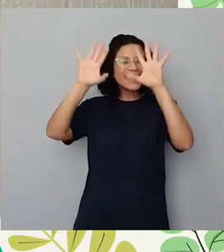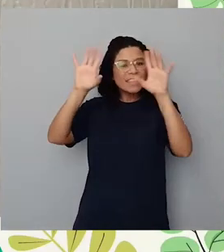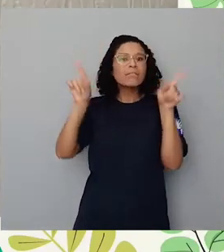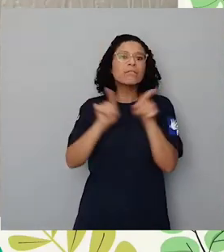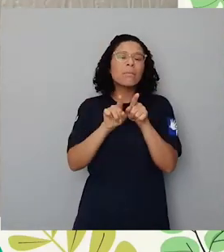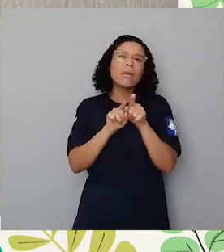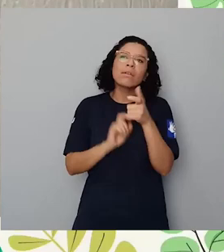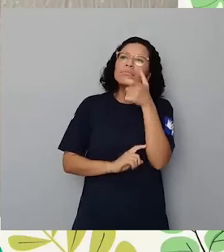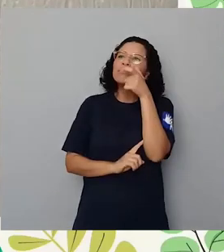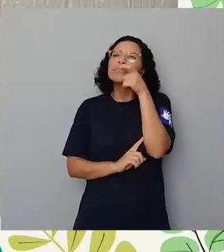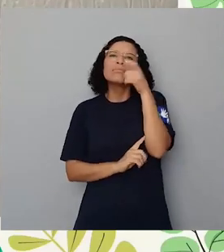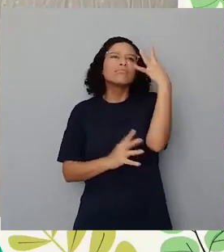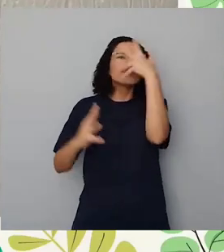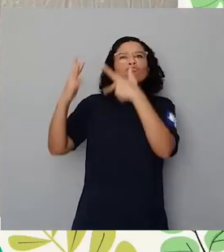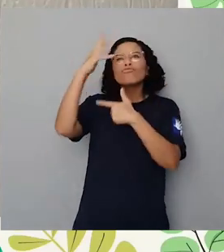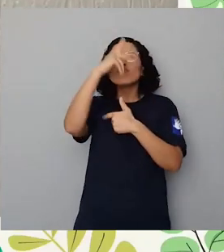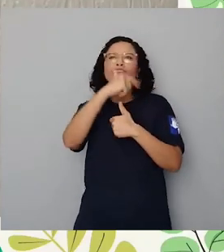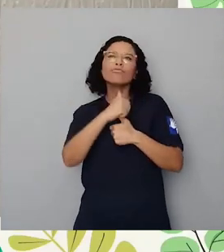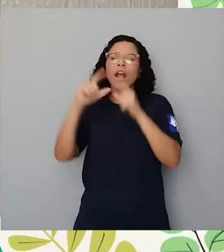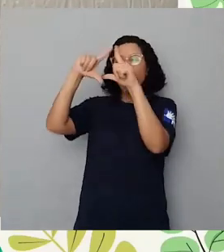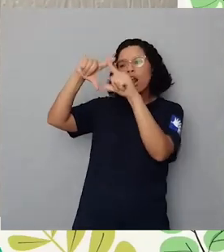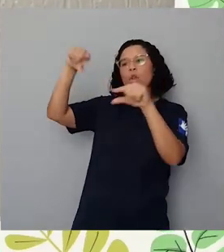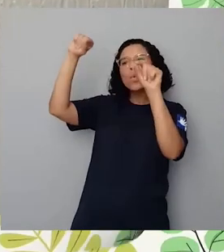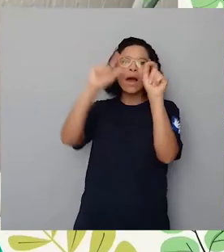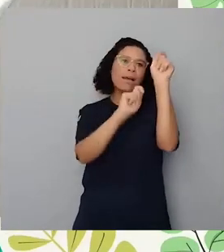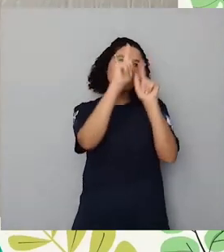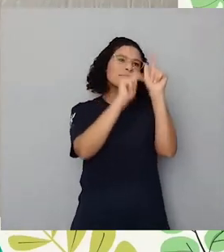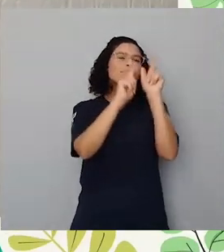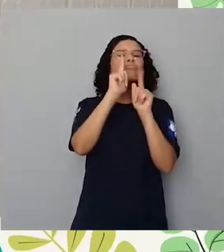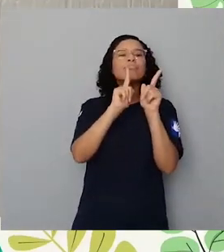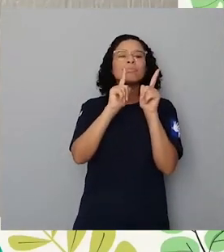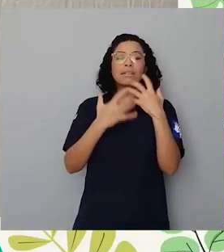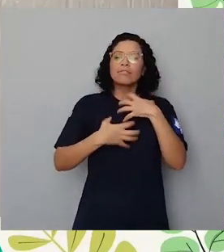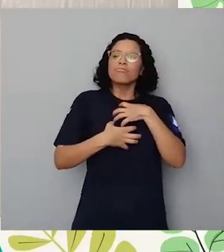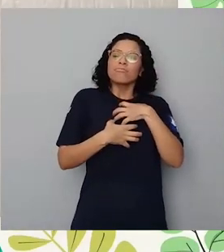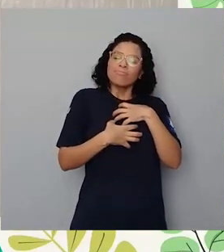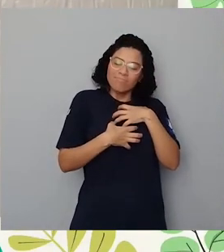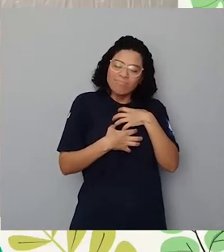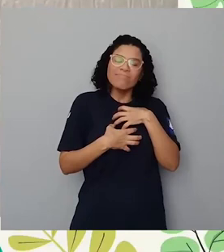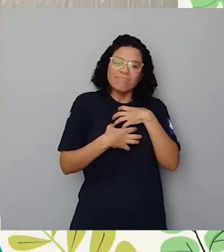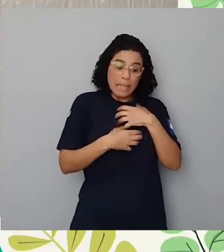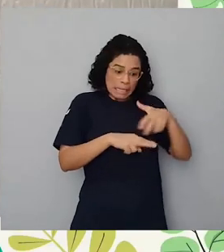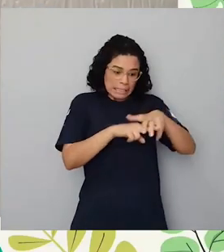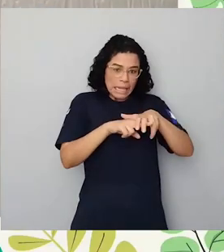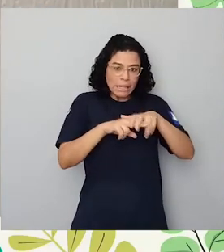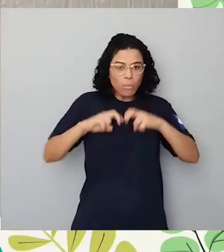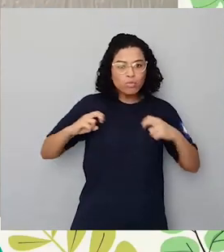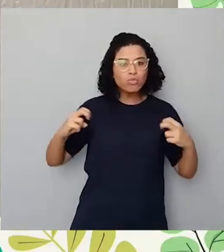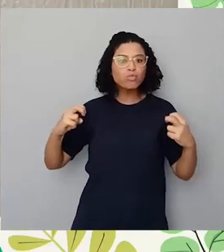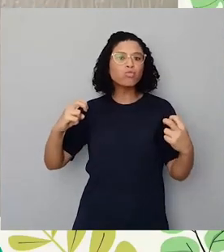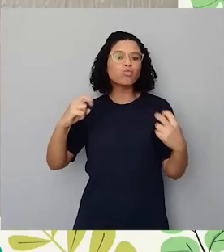a contemplar a noite, a lua e as estrelas. Eles se sentam com a gente no pátio